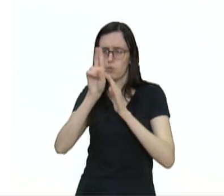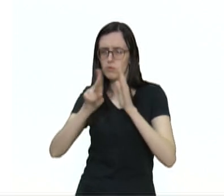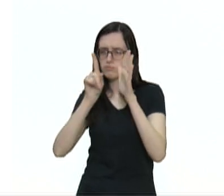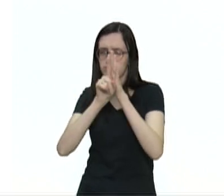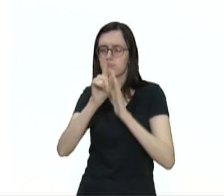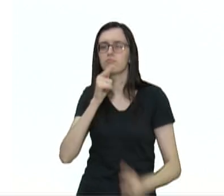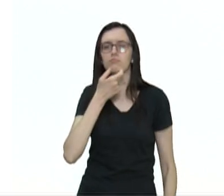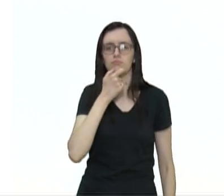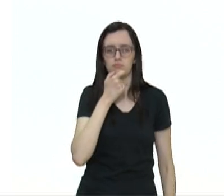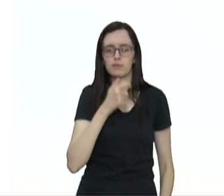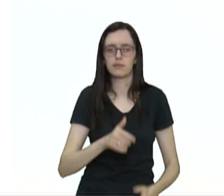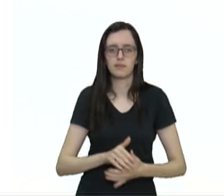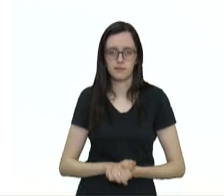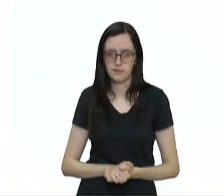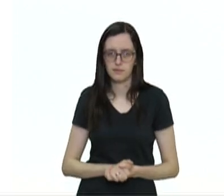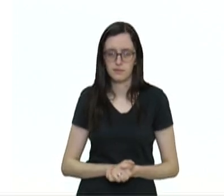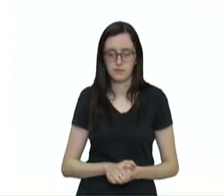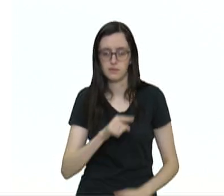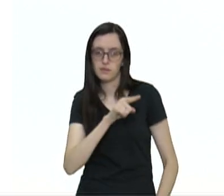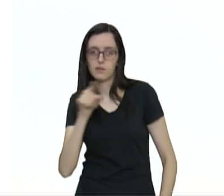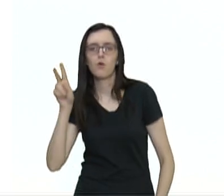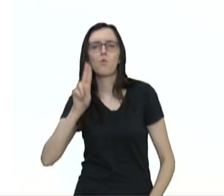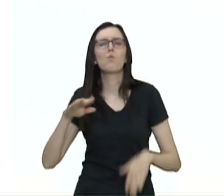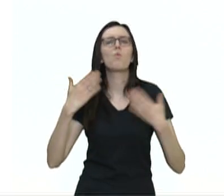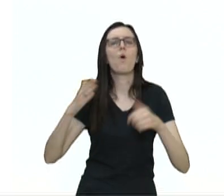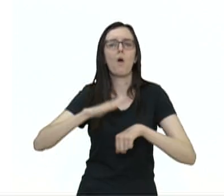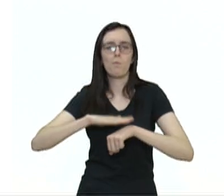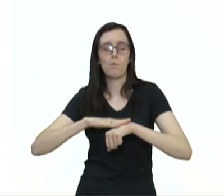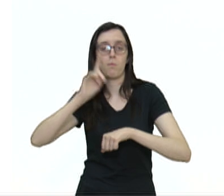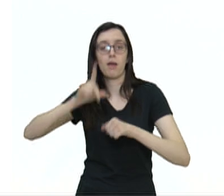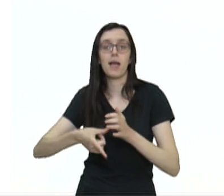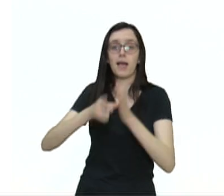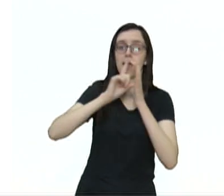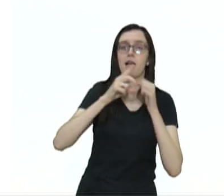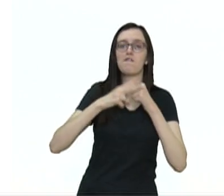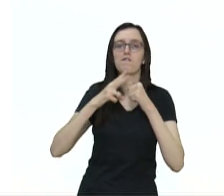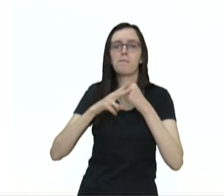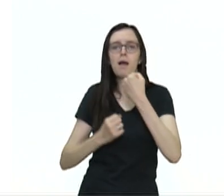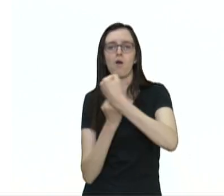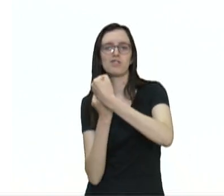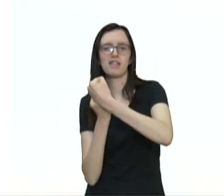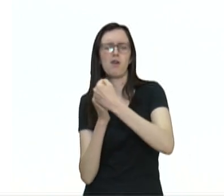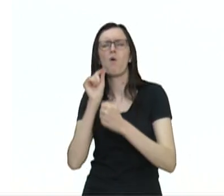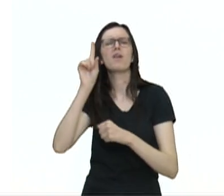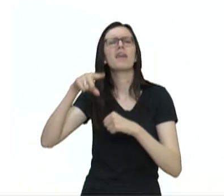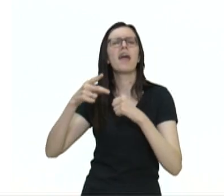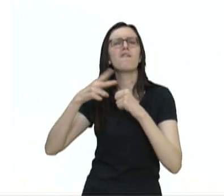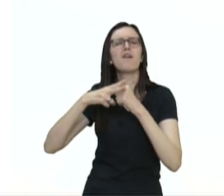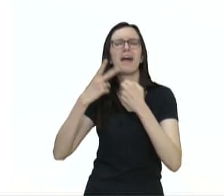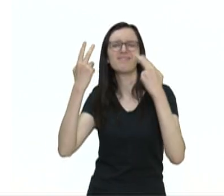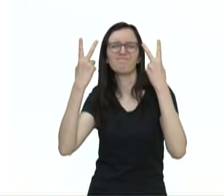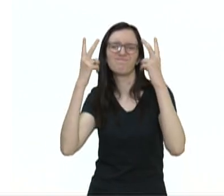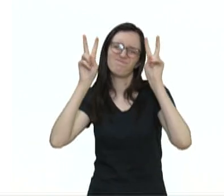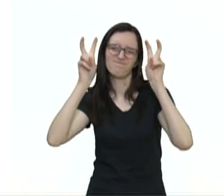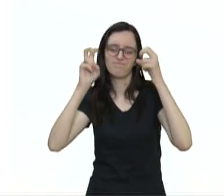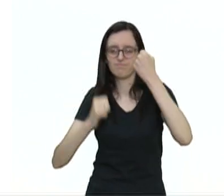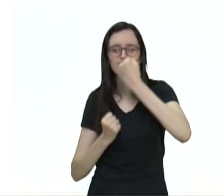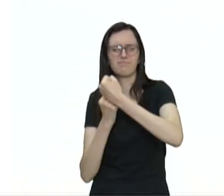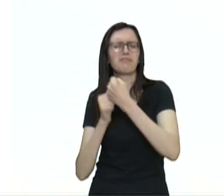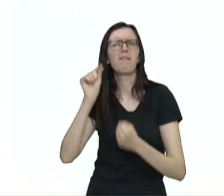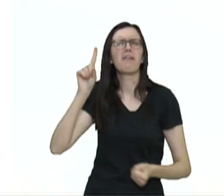em inglês. Eles são empregados sempre antes dos verbos auxiliares. O que são verbos auxiliares,